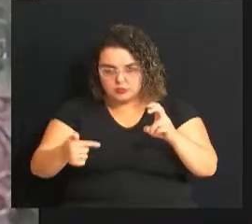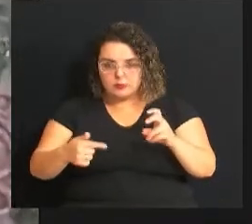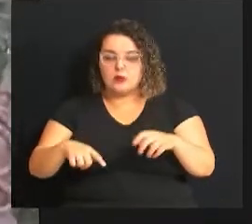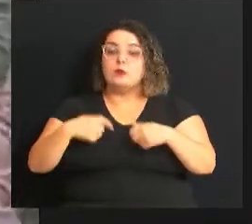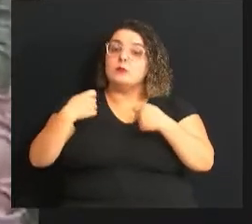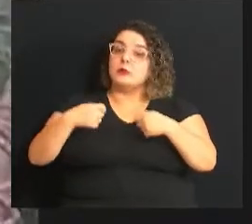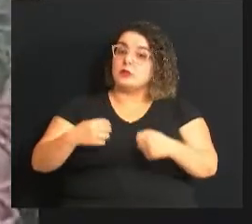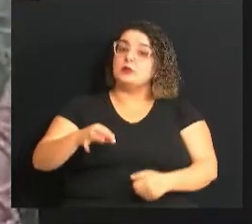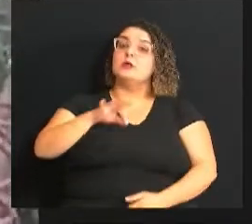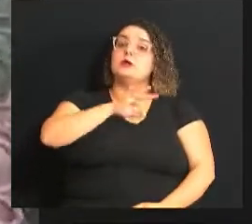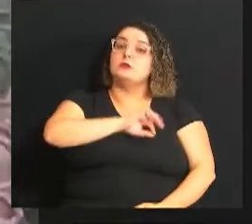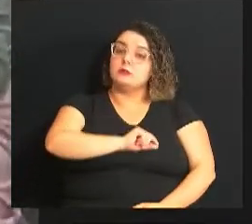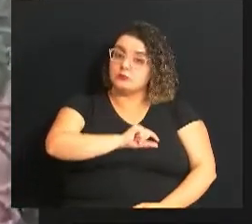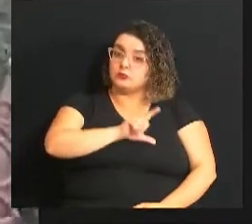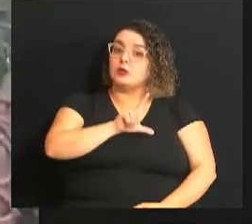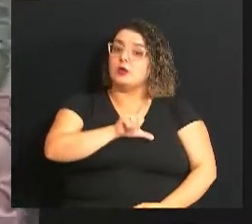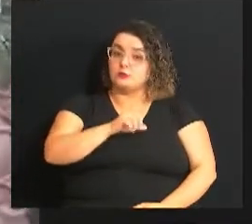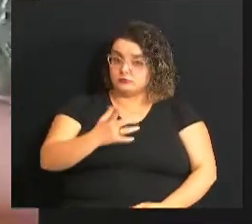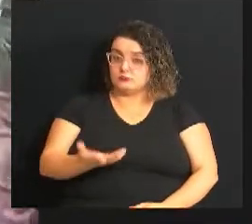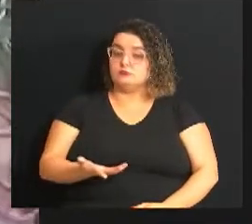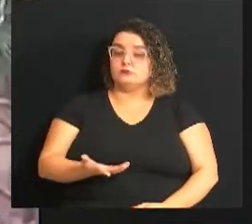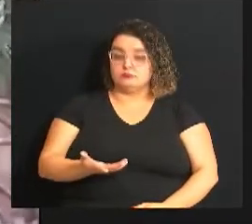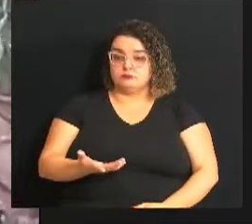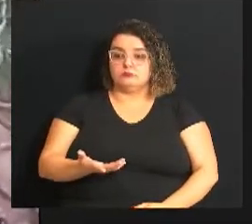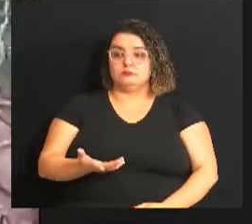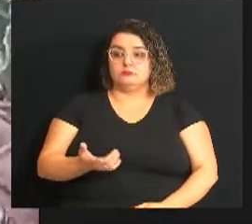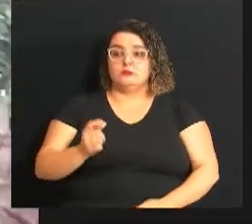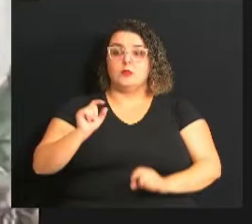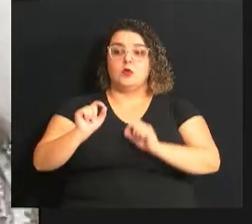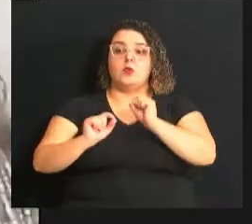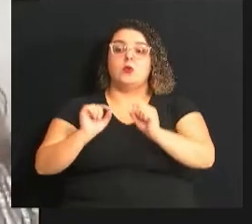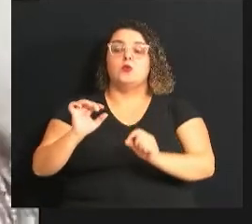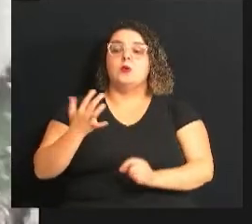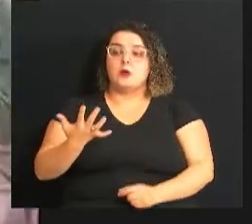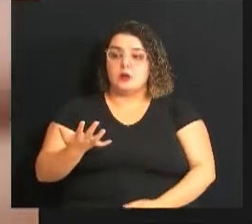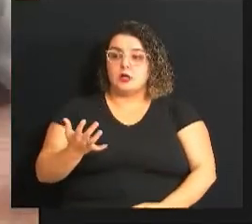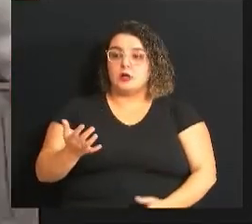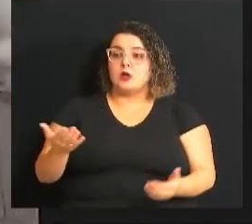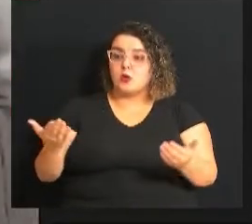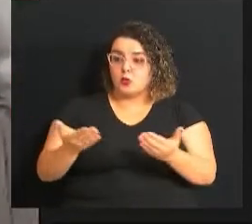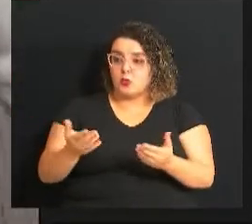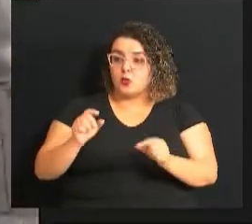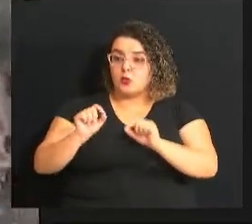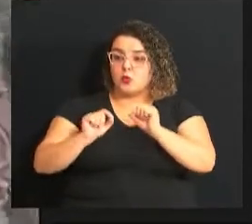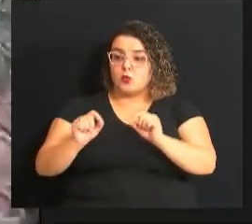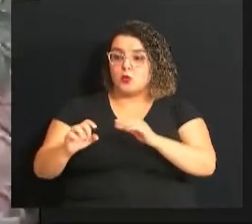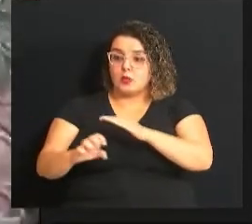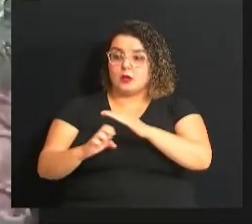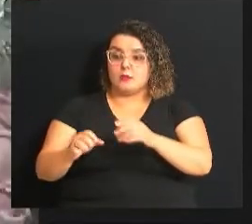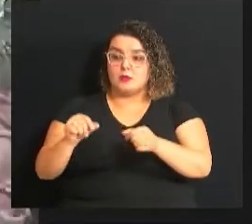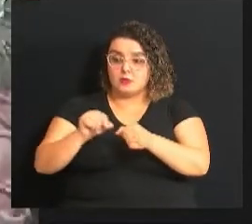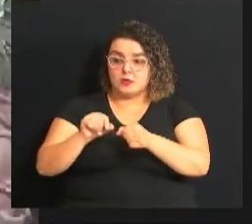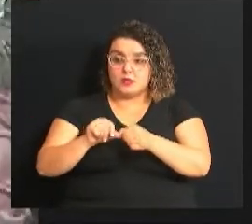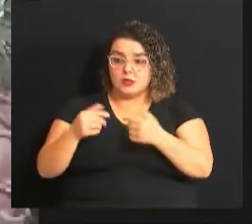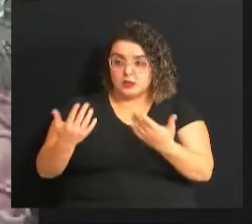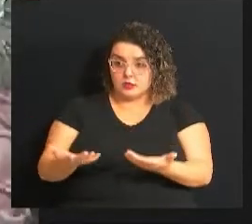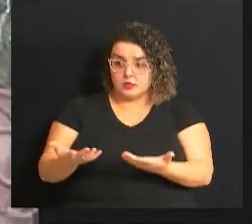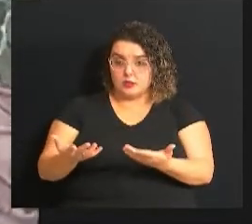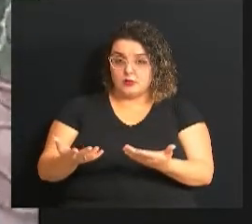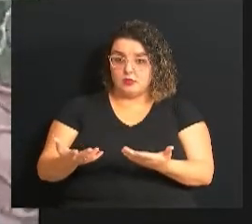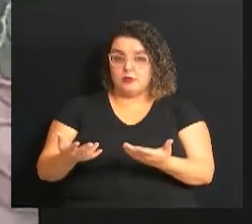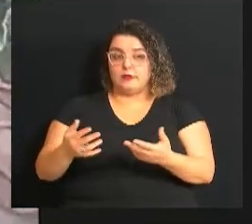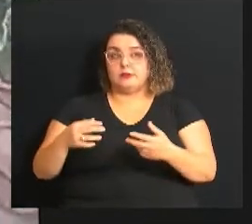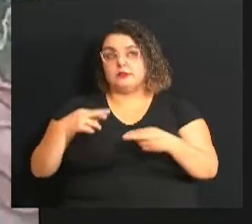aumento de remuneração. O que é que acontece hoje? O que é que as grandes empresas têm feito hoje em função desse reclame,